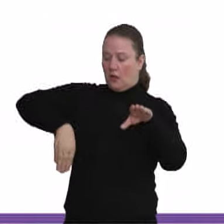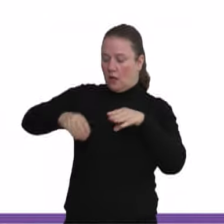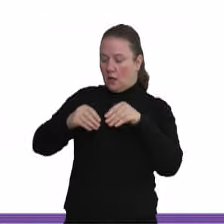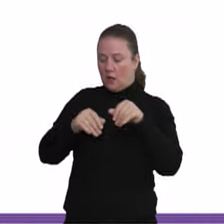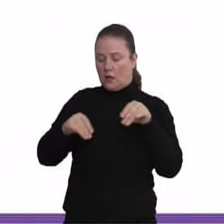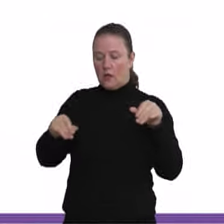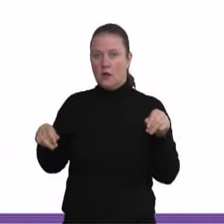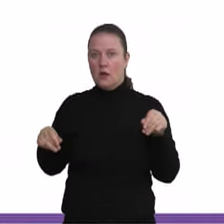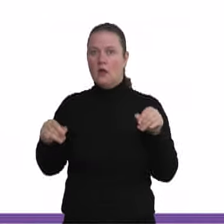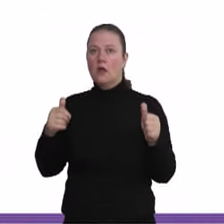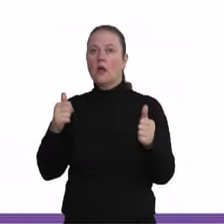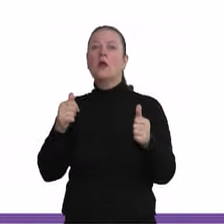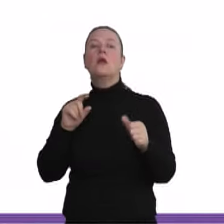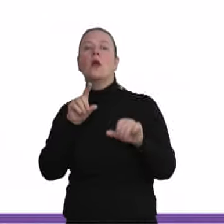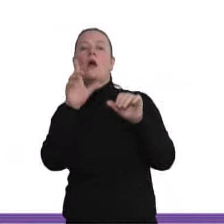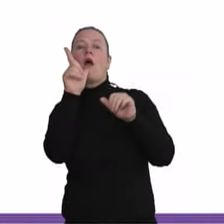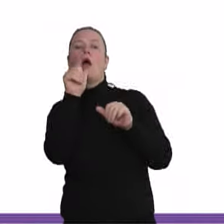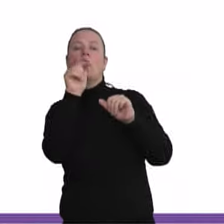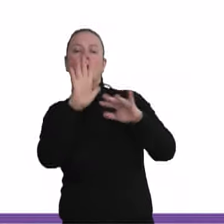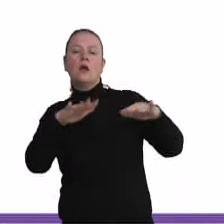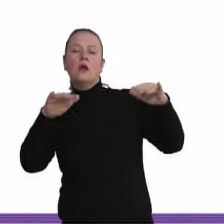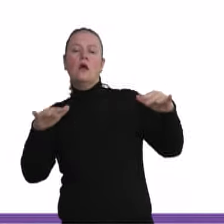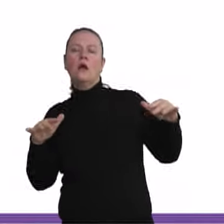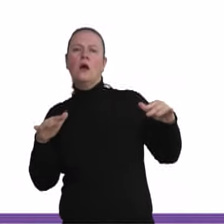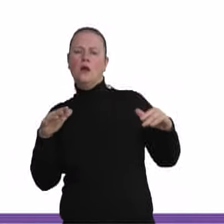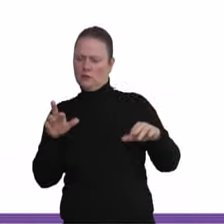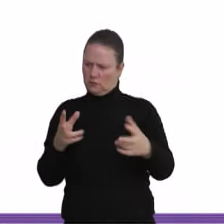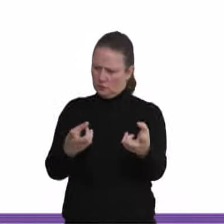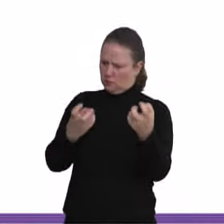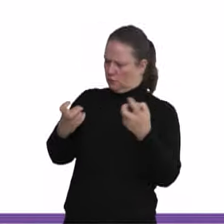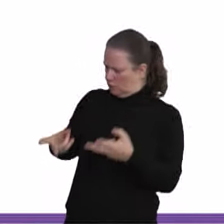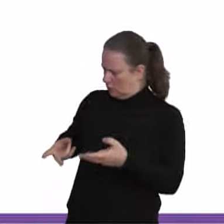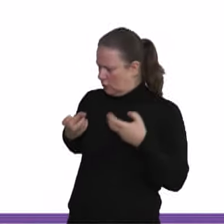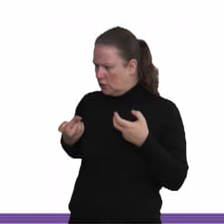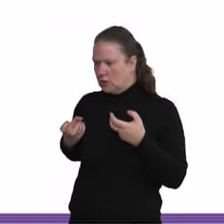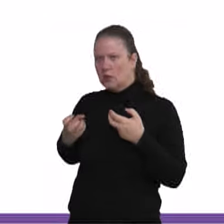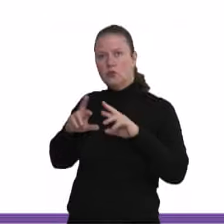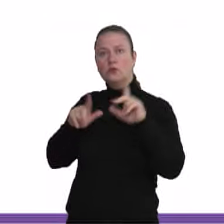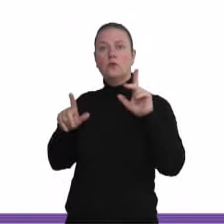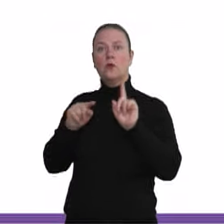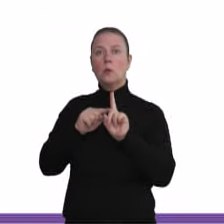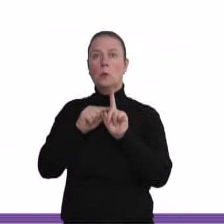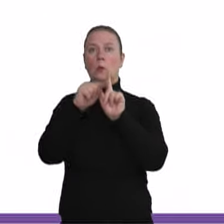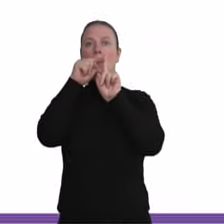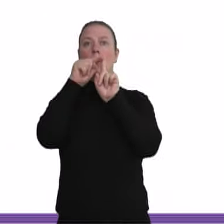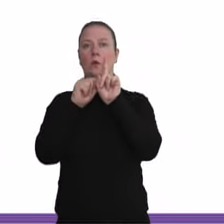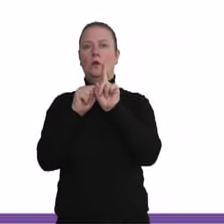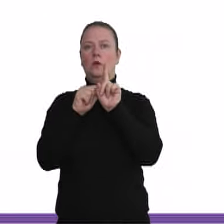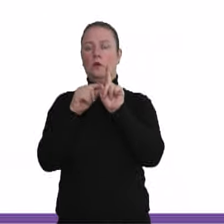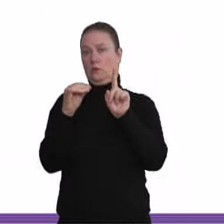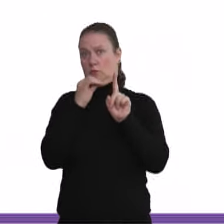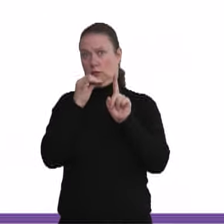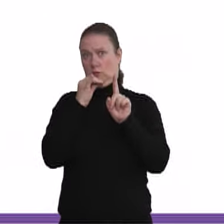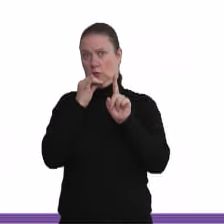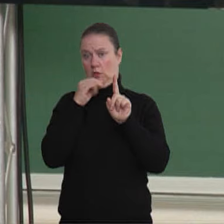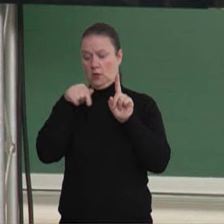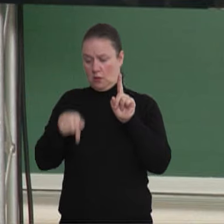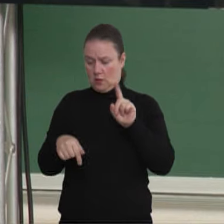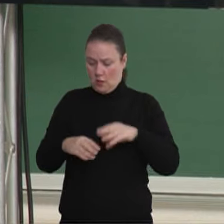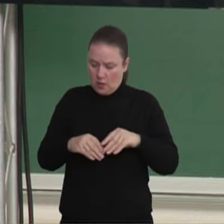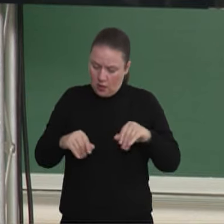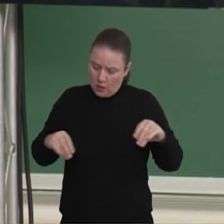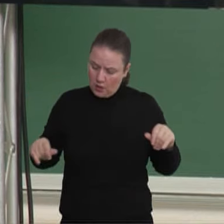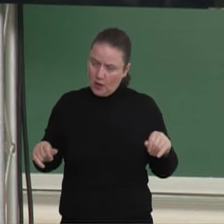você percebe a diferença de temperatura. E o que acontece? O ar que está sobre a areia, então ele está mais aquecido. O que